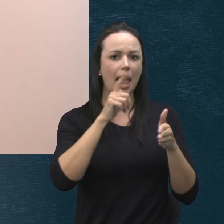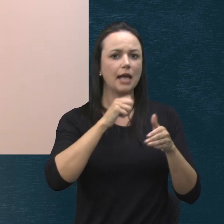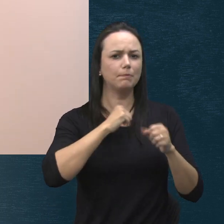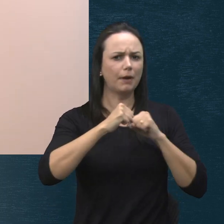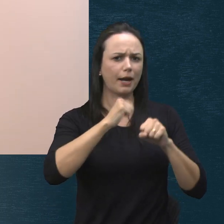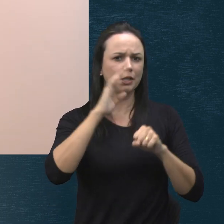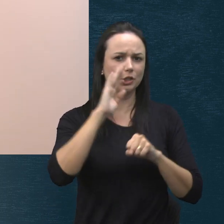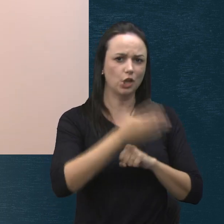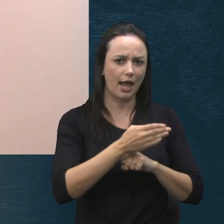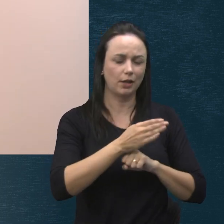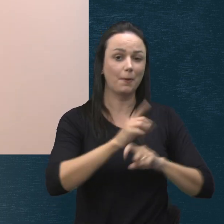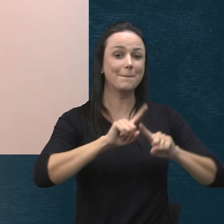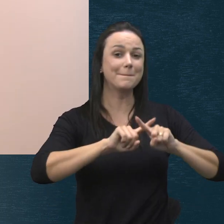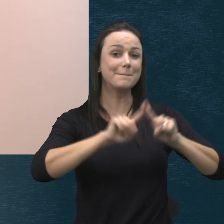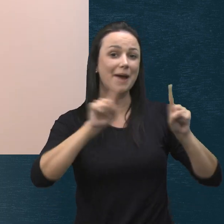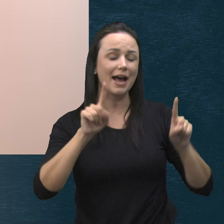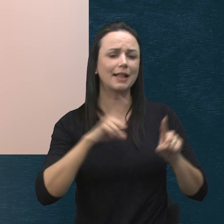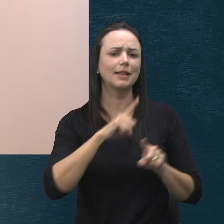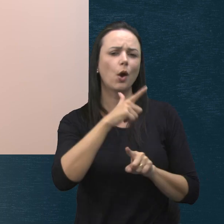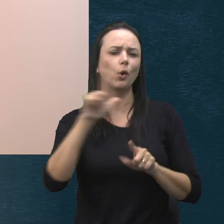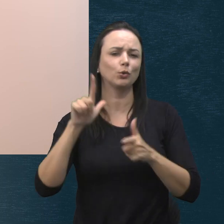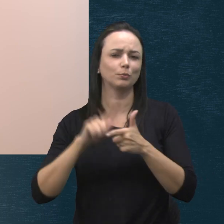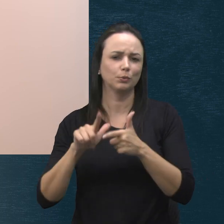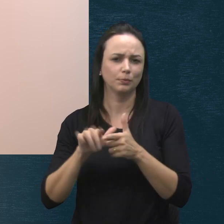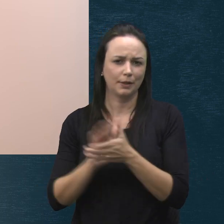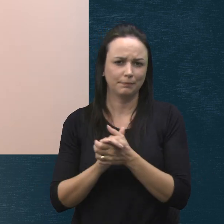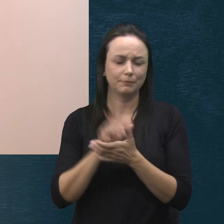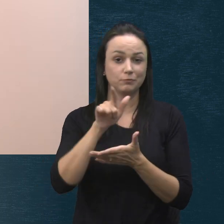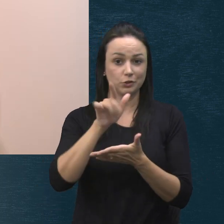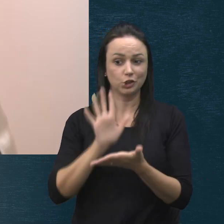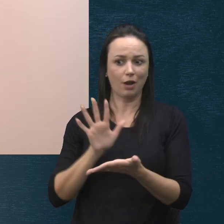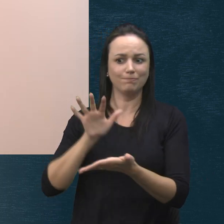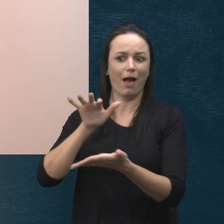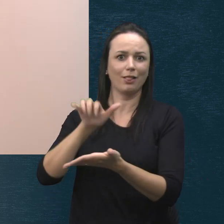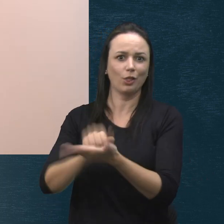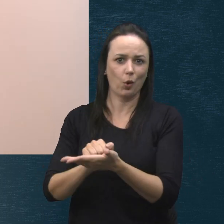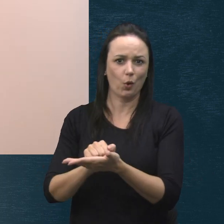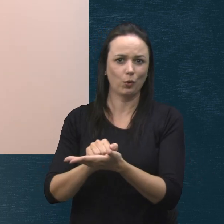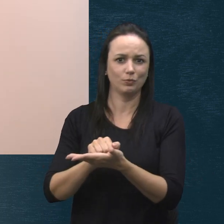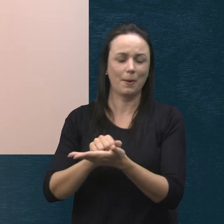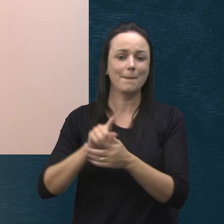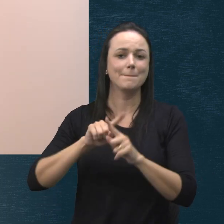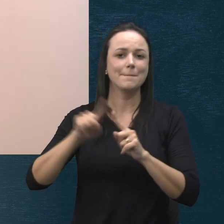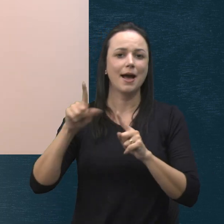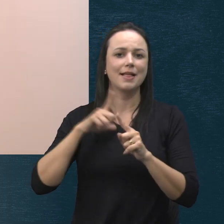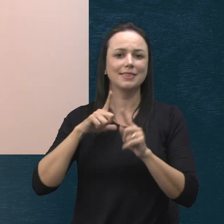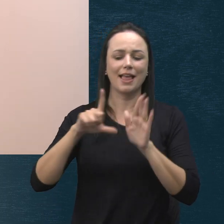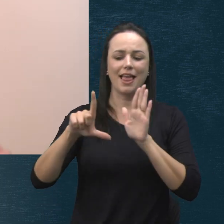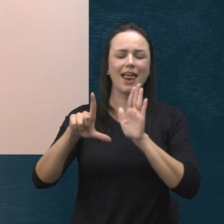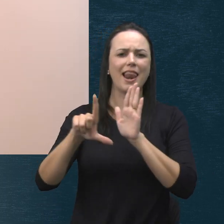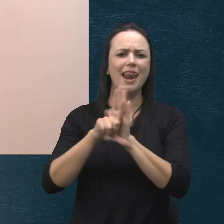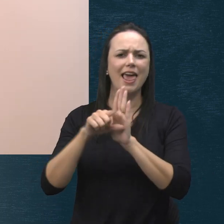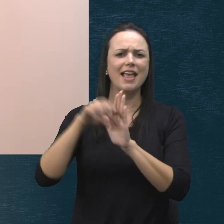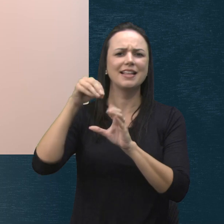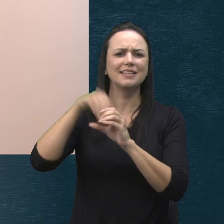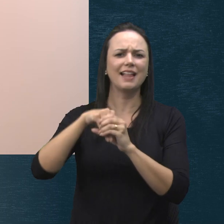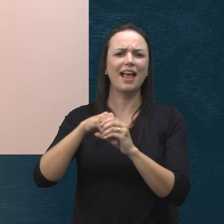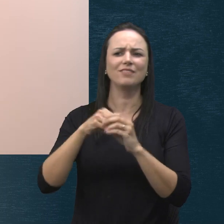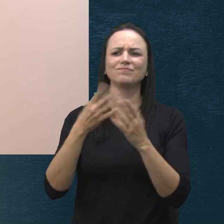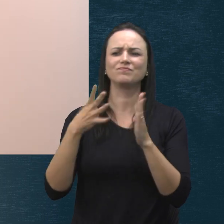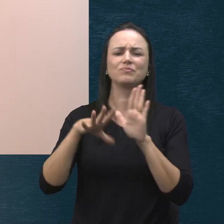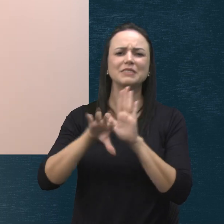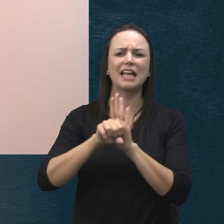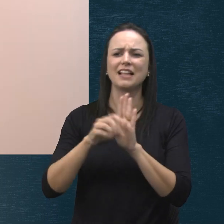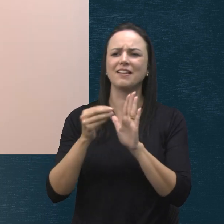o problema é o seguinte, quando você matricula, e aí, por conta de uma legislação que é muito vaga, muito abstrata, ela não é